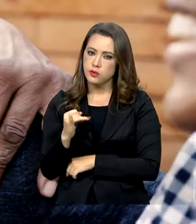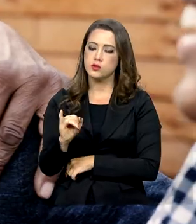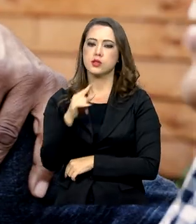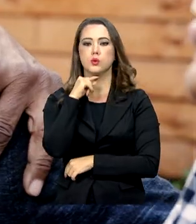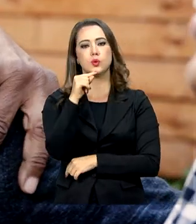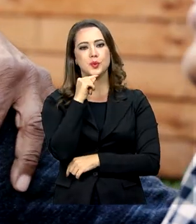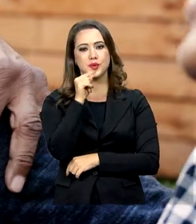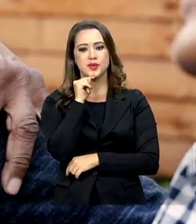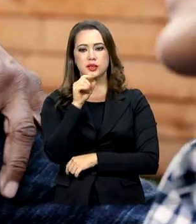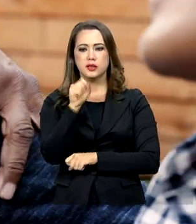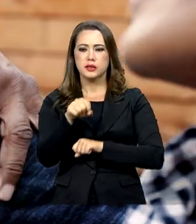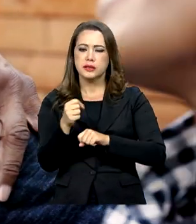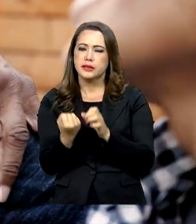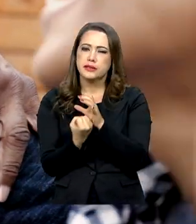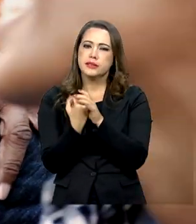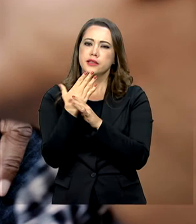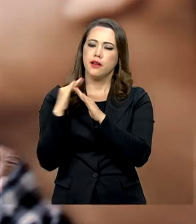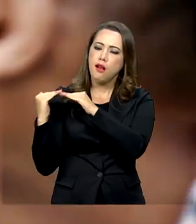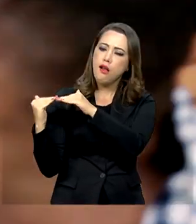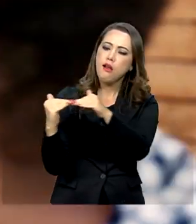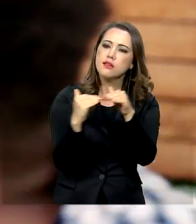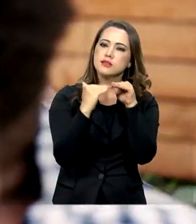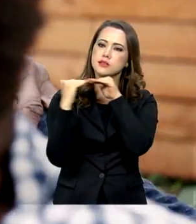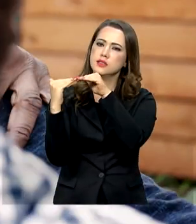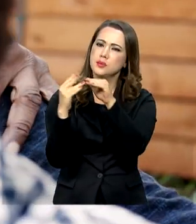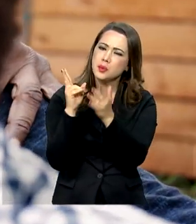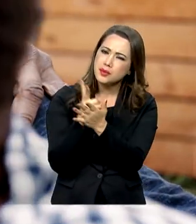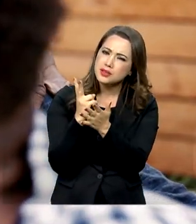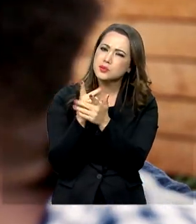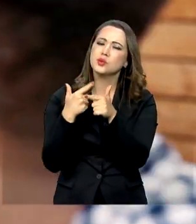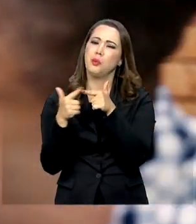semear equilíbrio no campo da desavença.